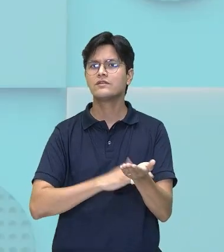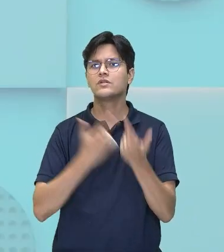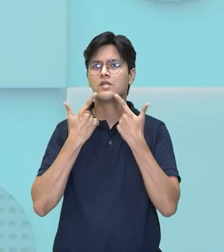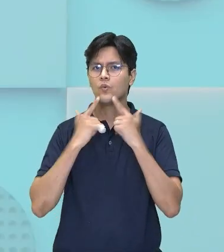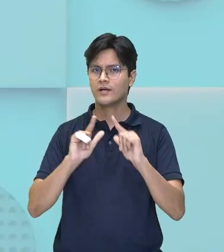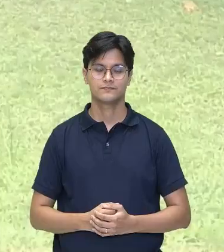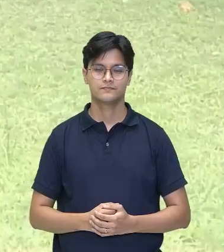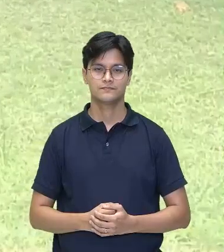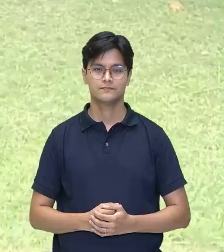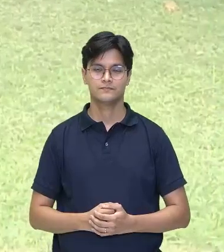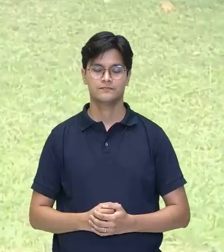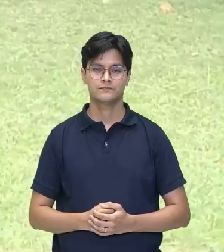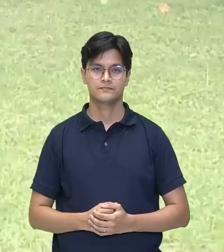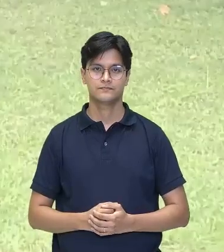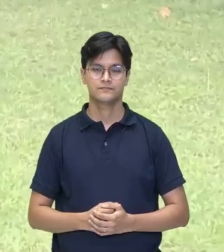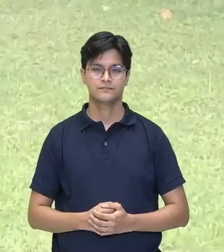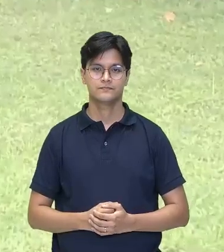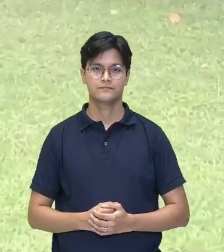só.